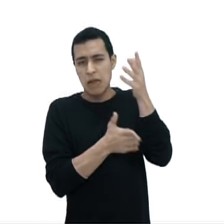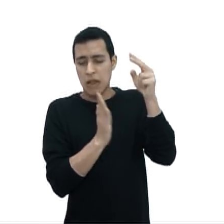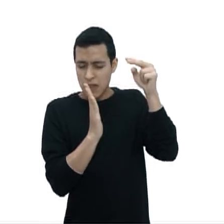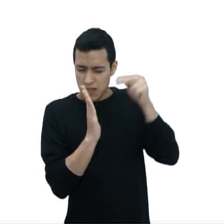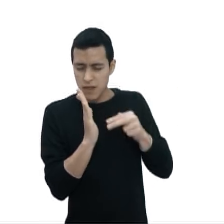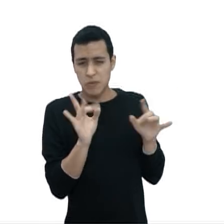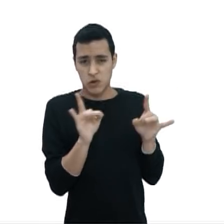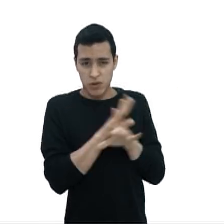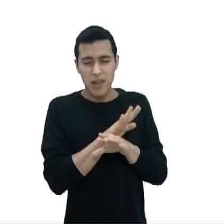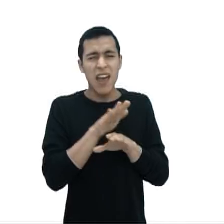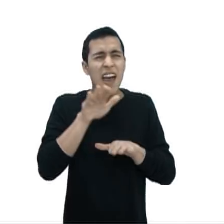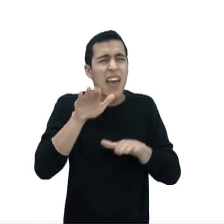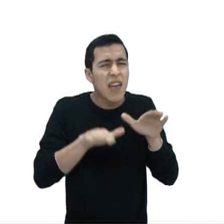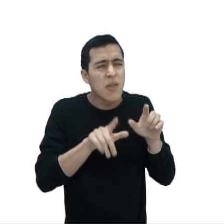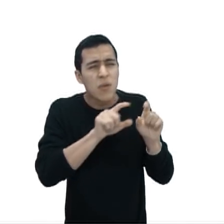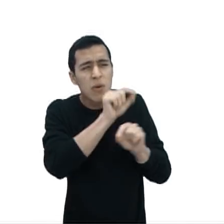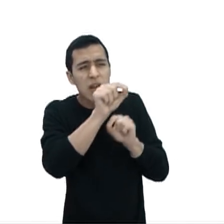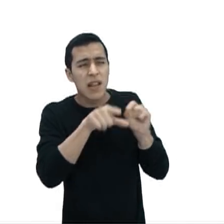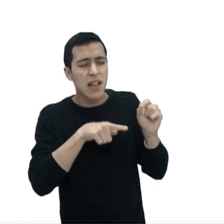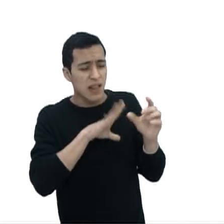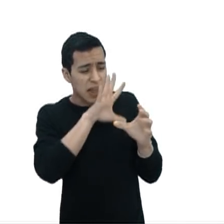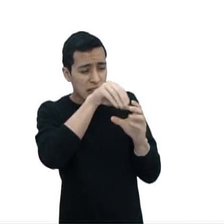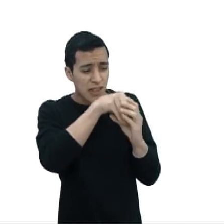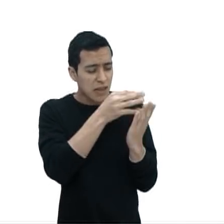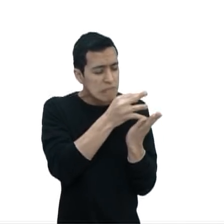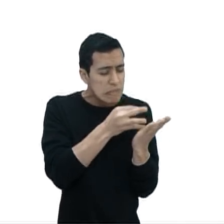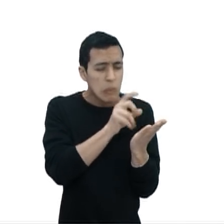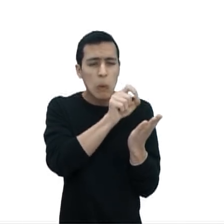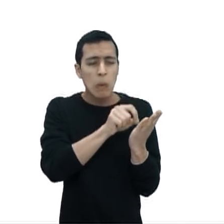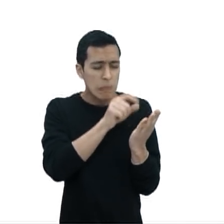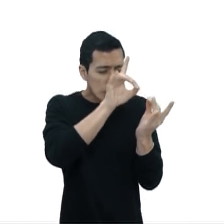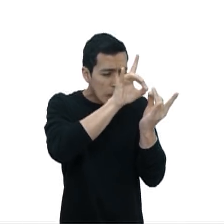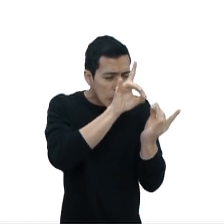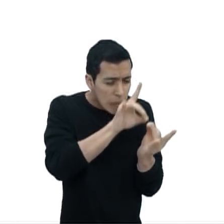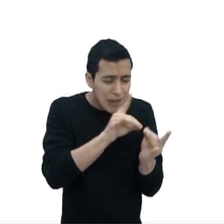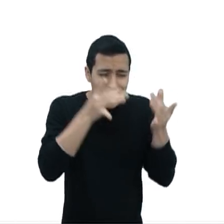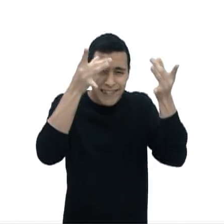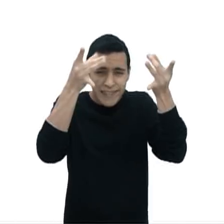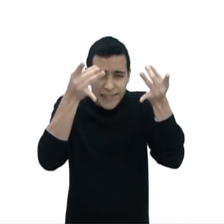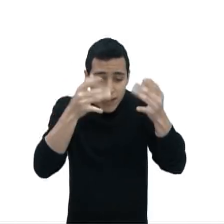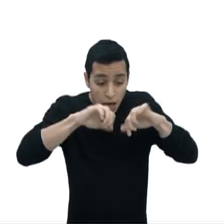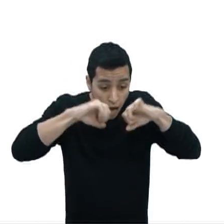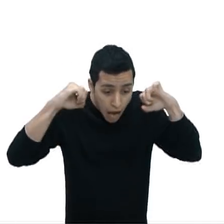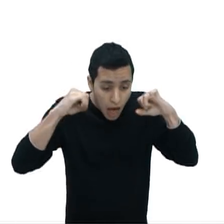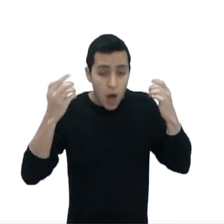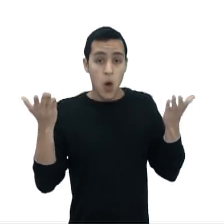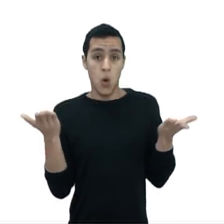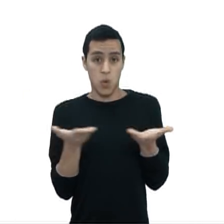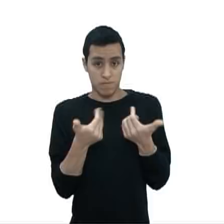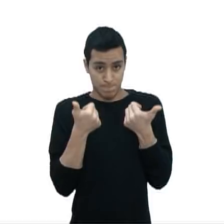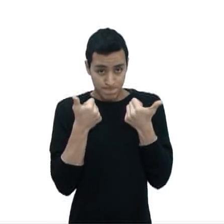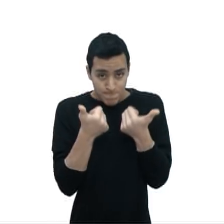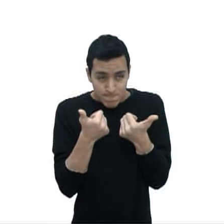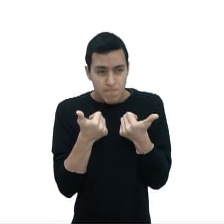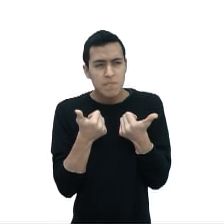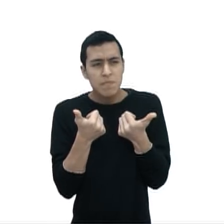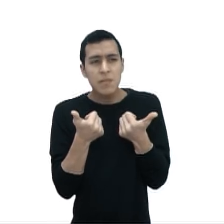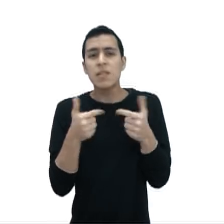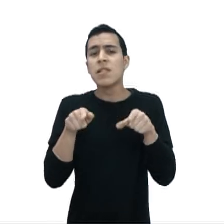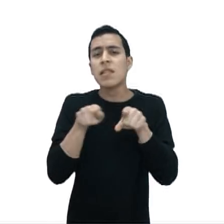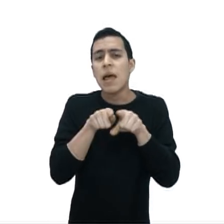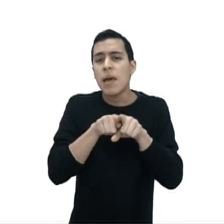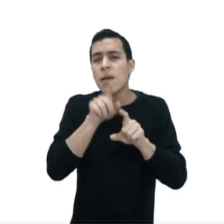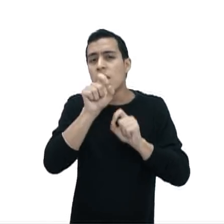né, de algumas especificidades que compõem esse gênero discursivo, que a gente vai, né, aprofundar um pouquinho hoje. O que mais? Vamos